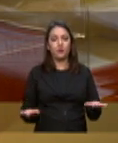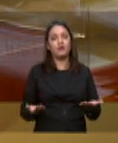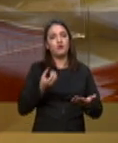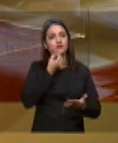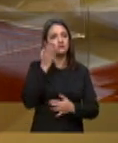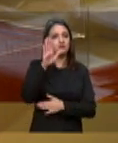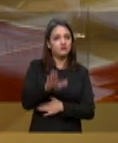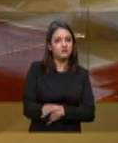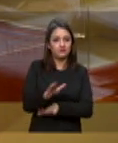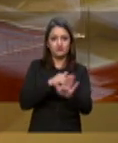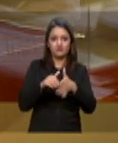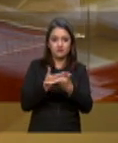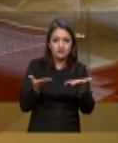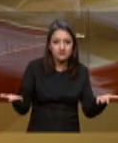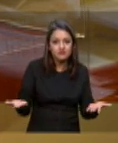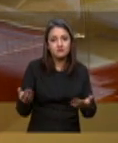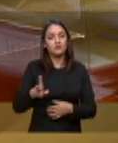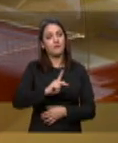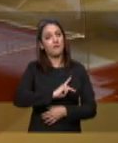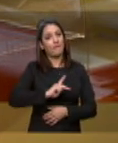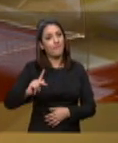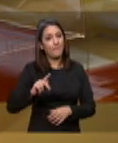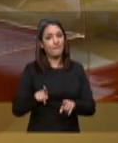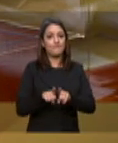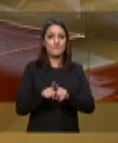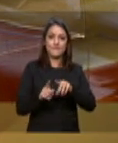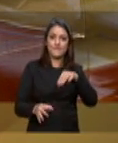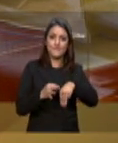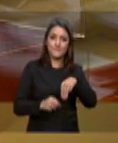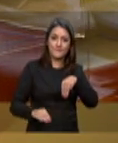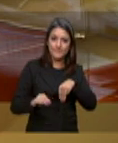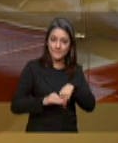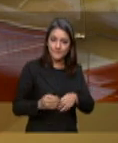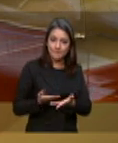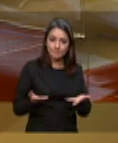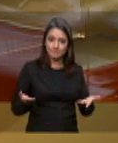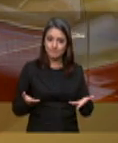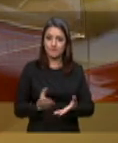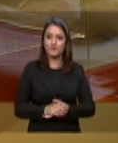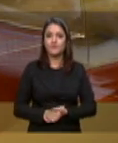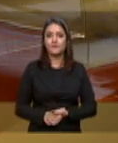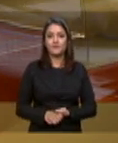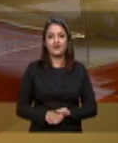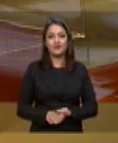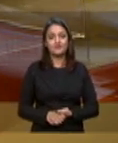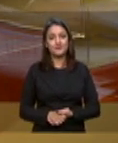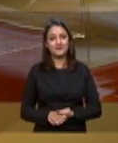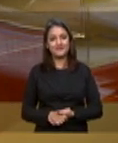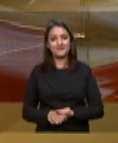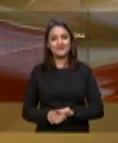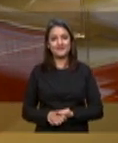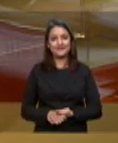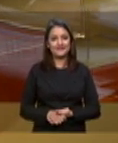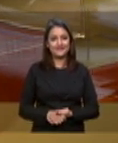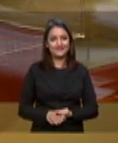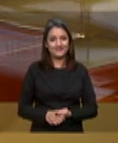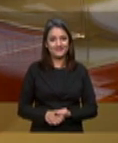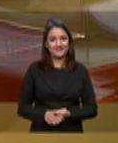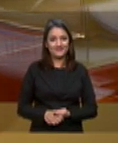relator. O advogado toma o seu lugar à tribuna de frente para o ministro Luiz Fux. Tem pele clara,